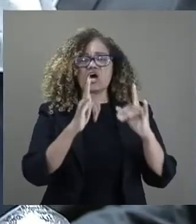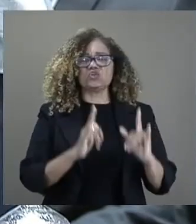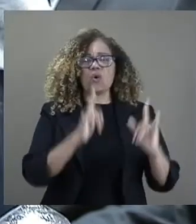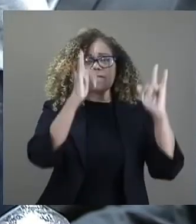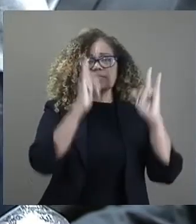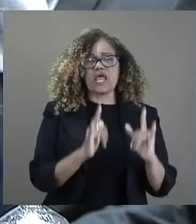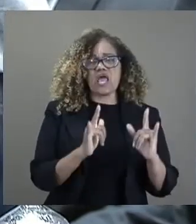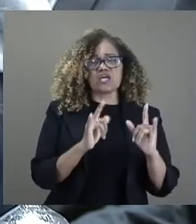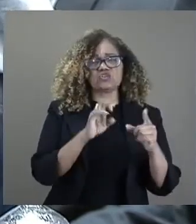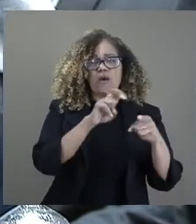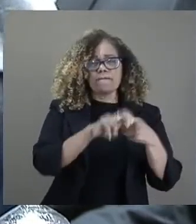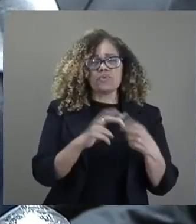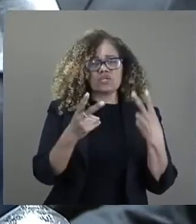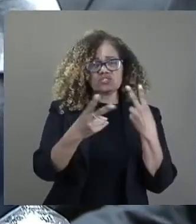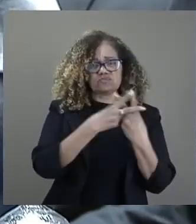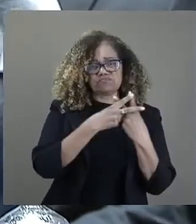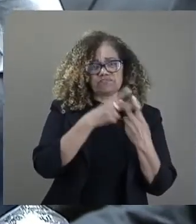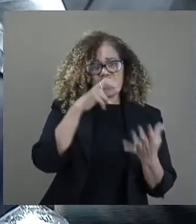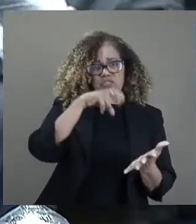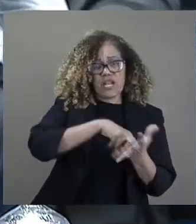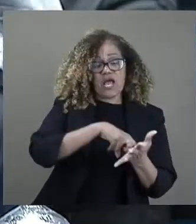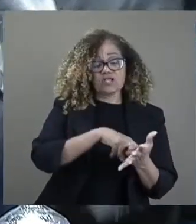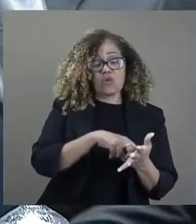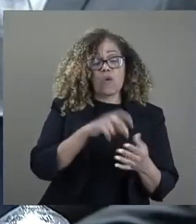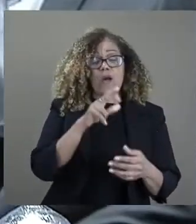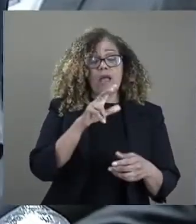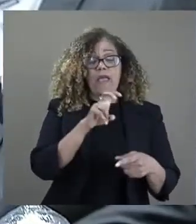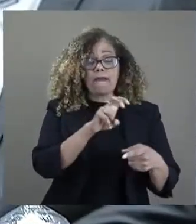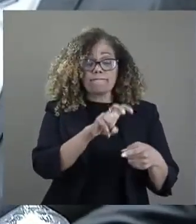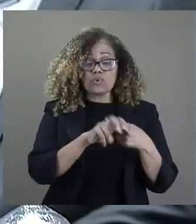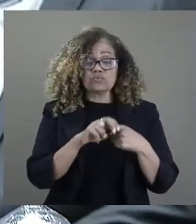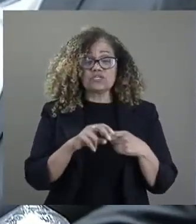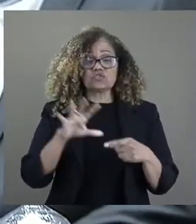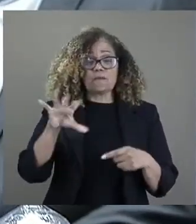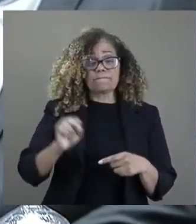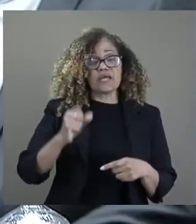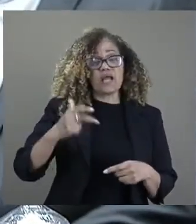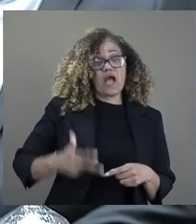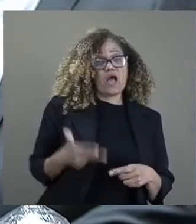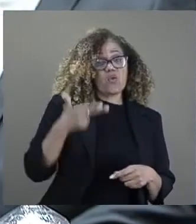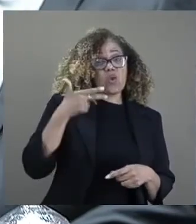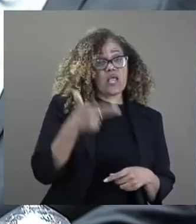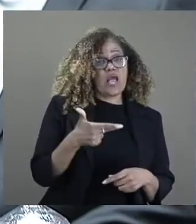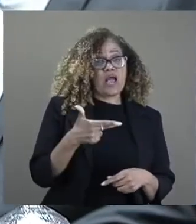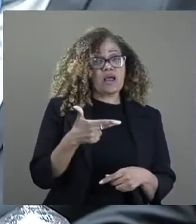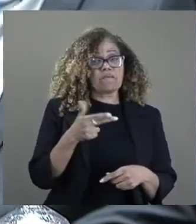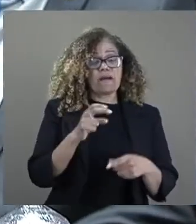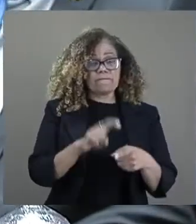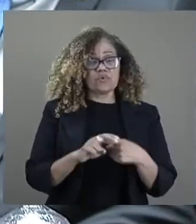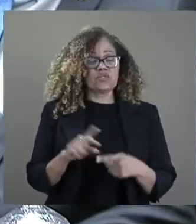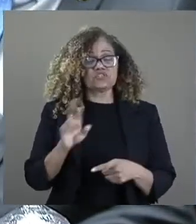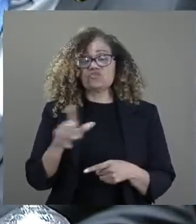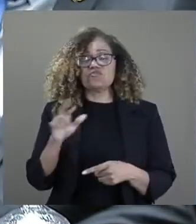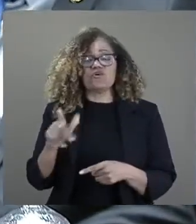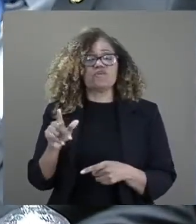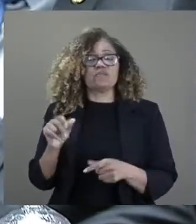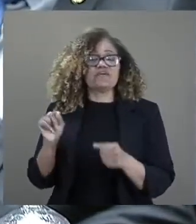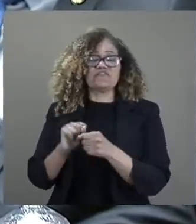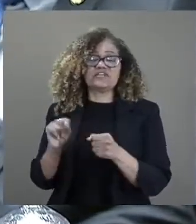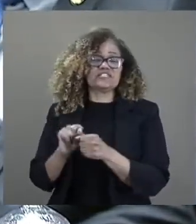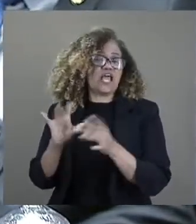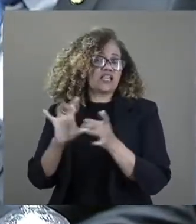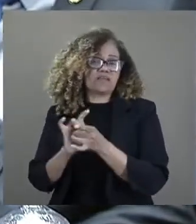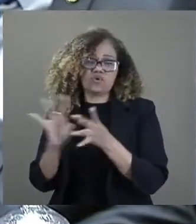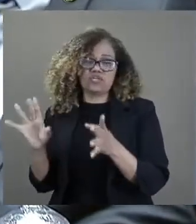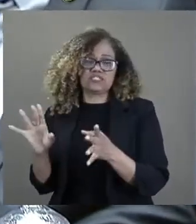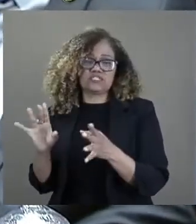condenados. Foi porque pegaram armas. E não foi para fazer a democracia no Brasil, não. Foi para estabelecer a ditadura